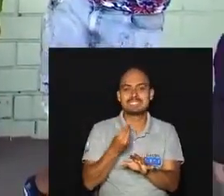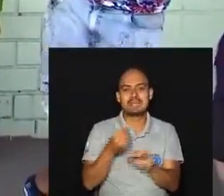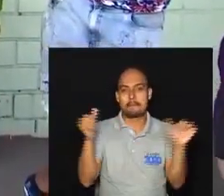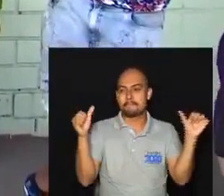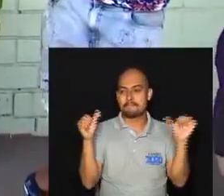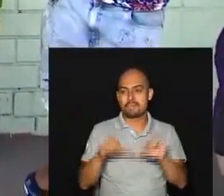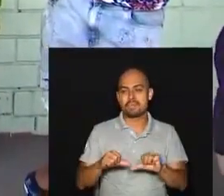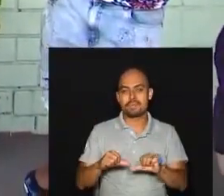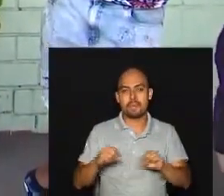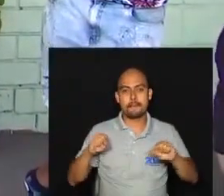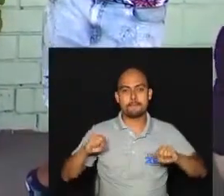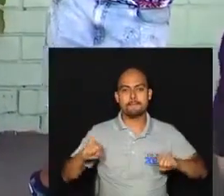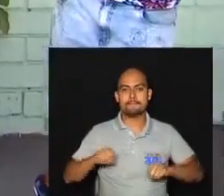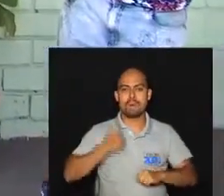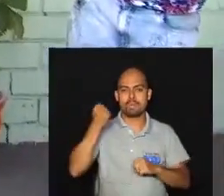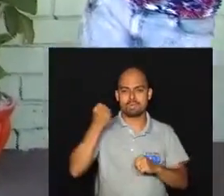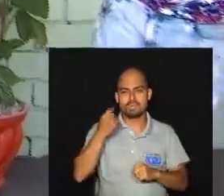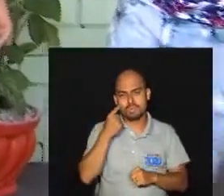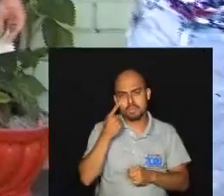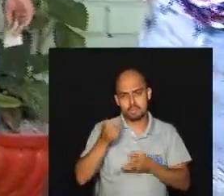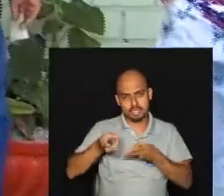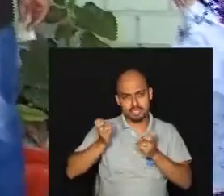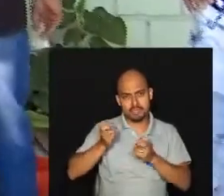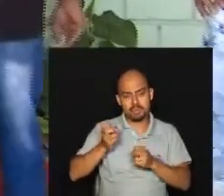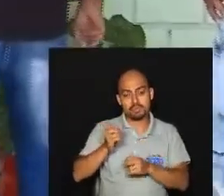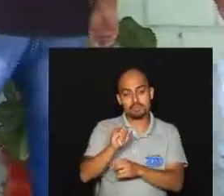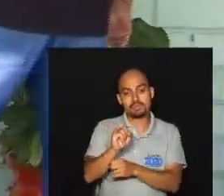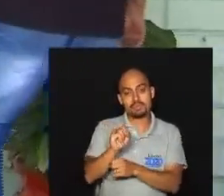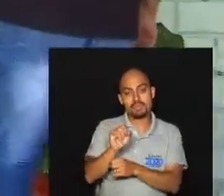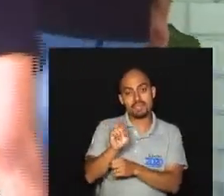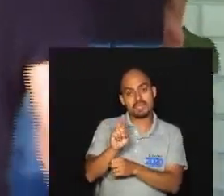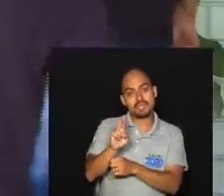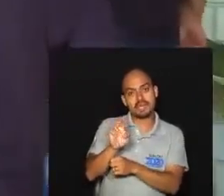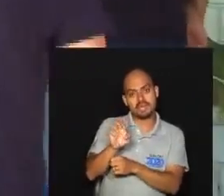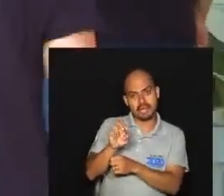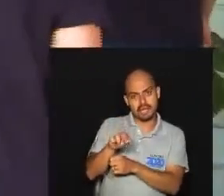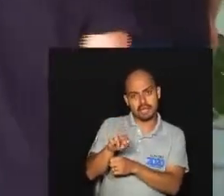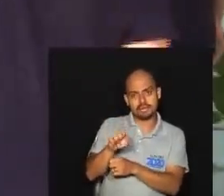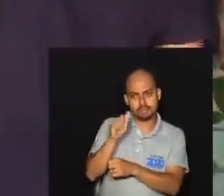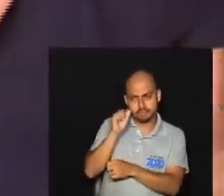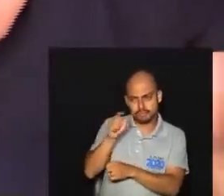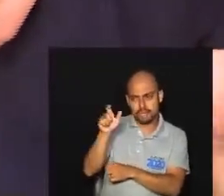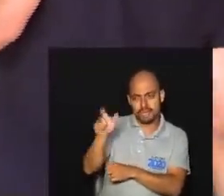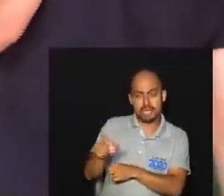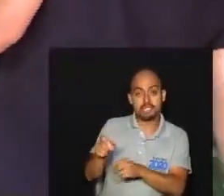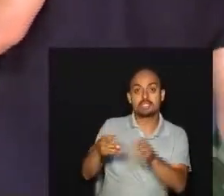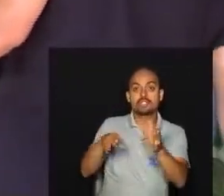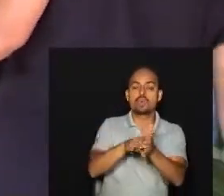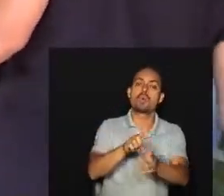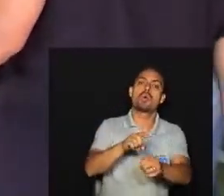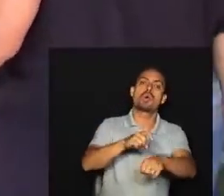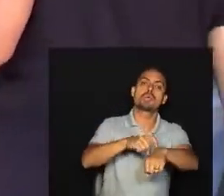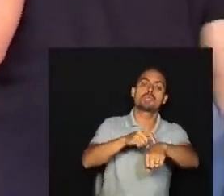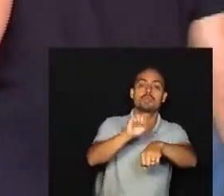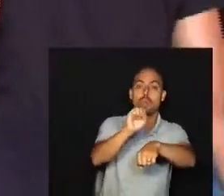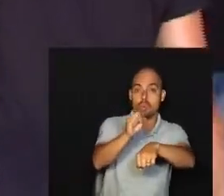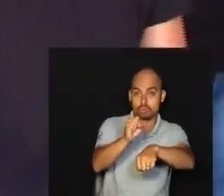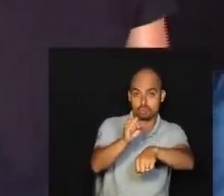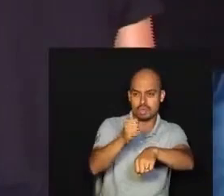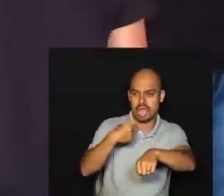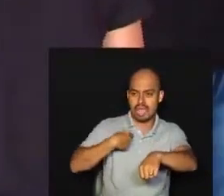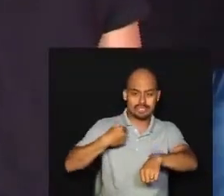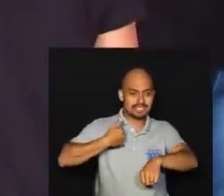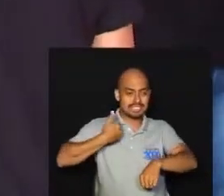dona Irene, Gabriel, desde 8 horas da manhã. Inclusive, antes ela veio me perguntar, olha, eu tenho 60 anos, sou